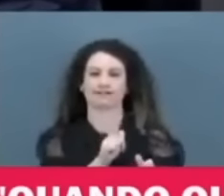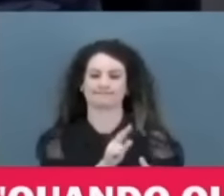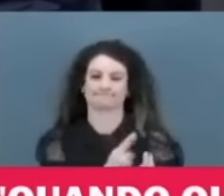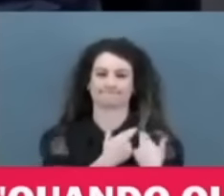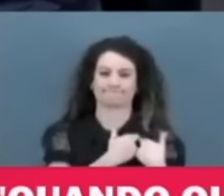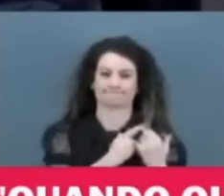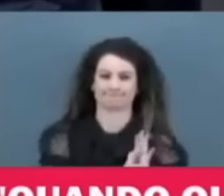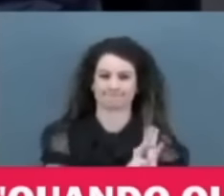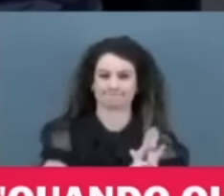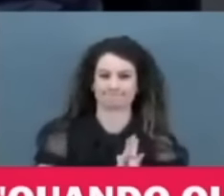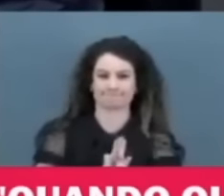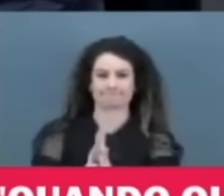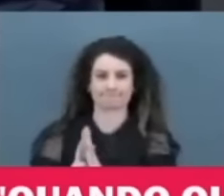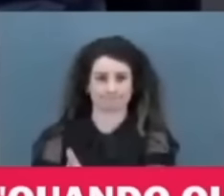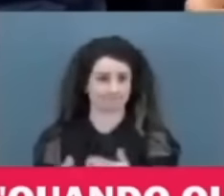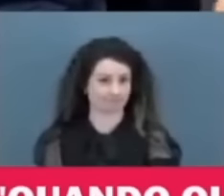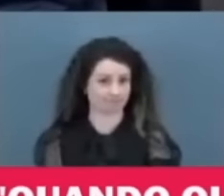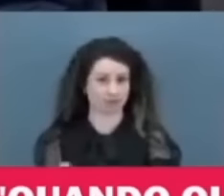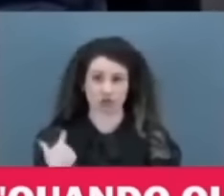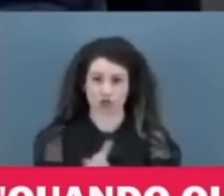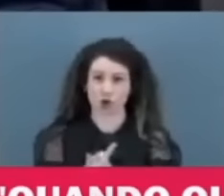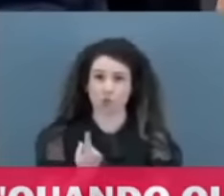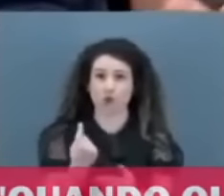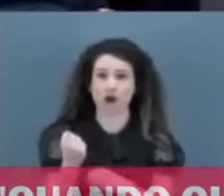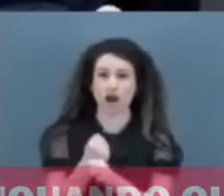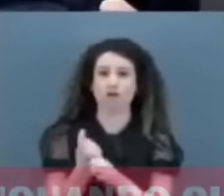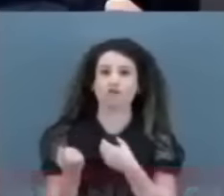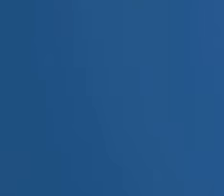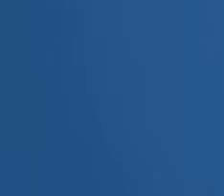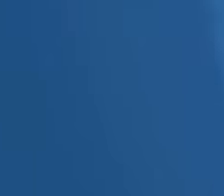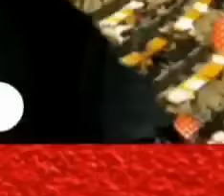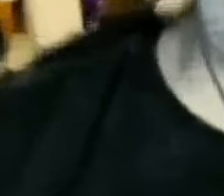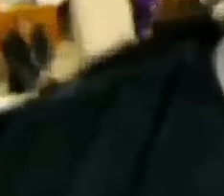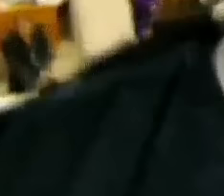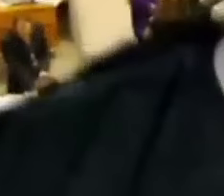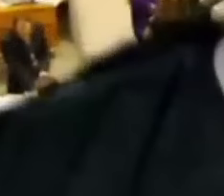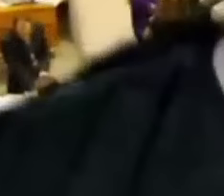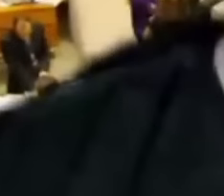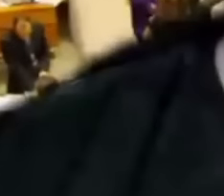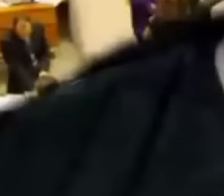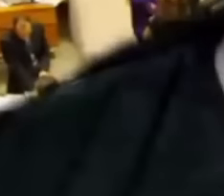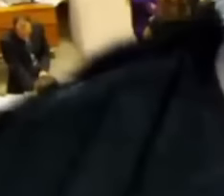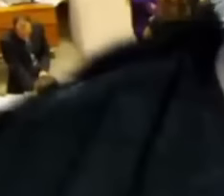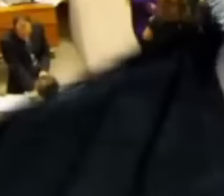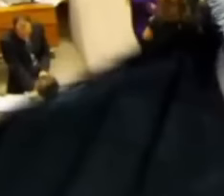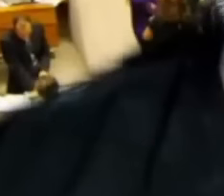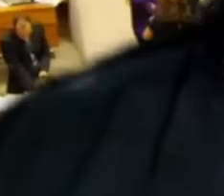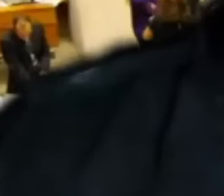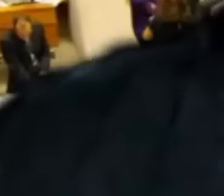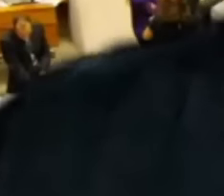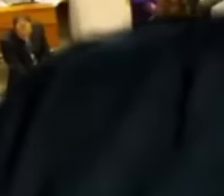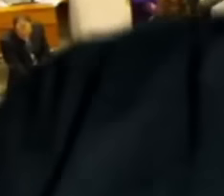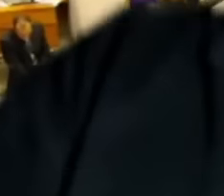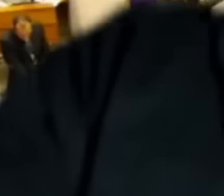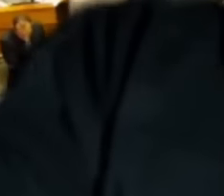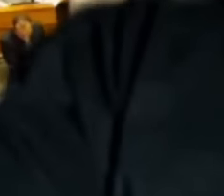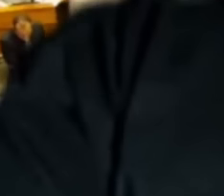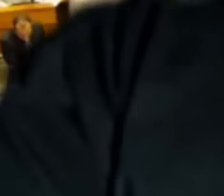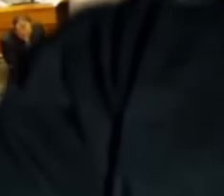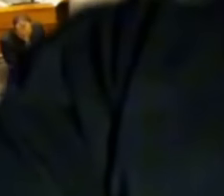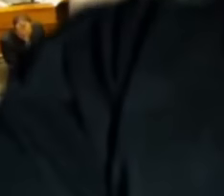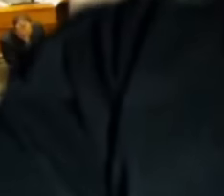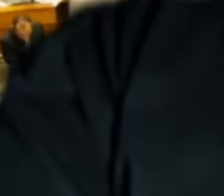na economia porque voltamos a investir no País tá aí excelente fala do Jaques